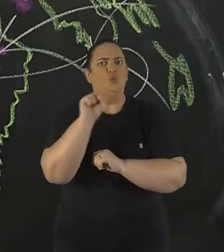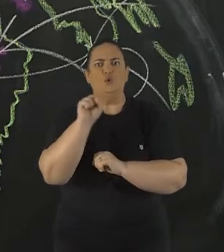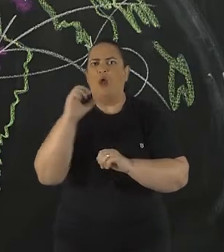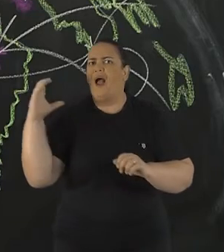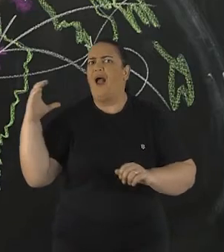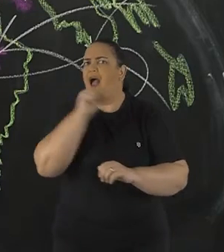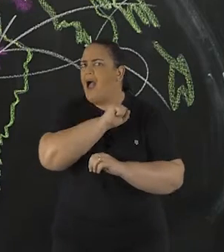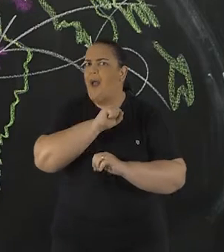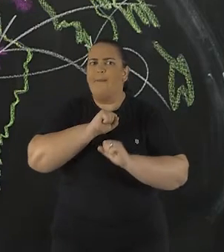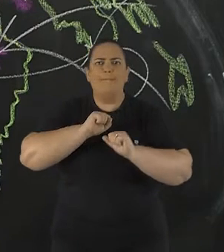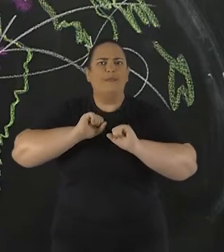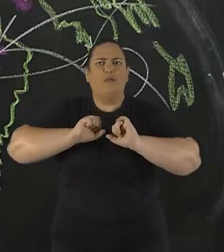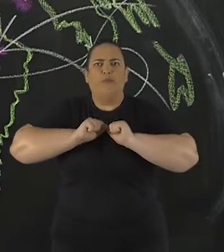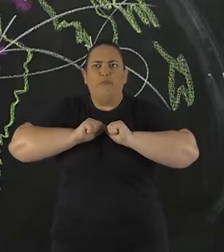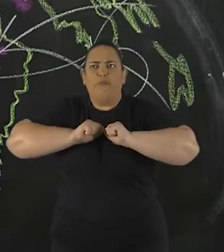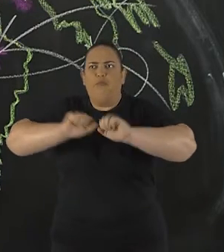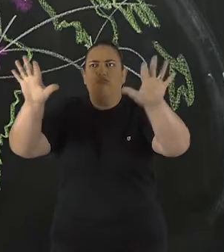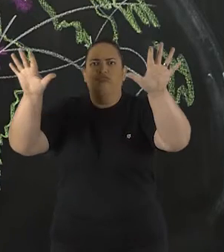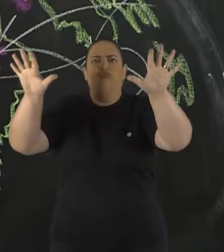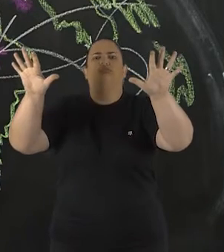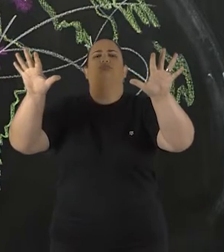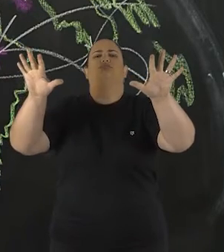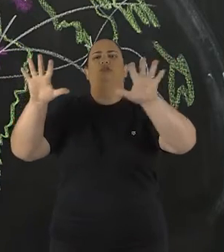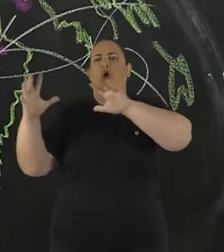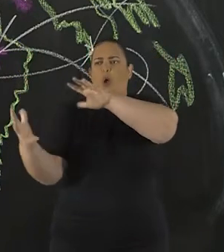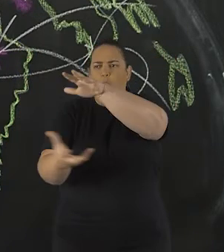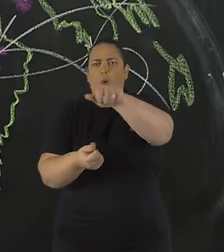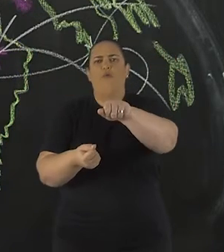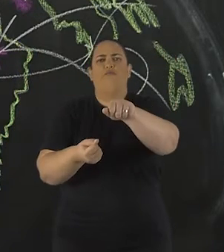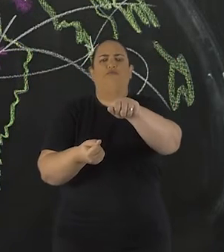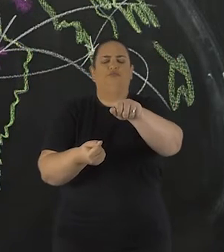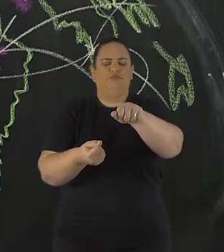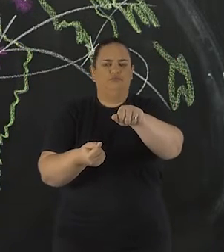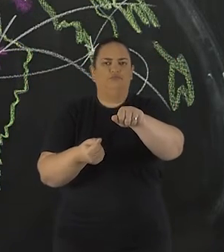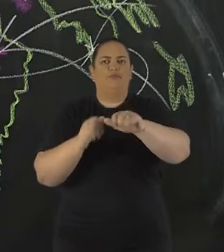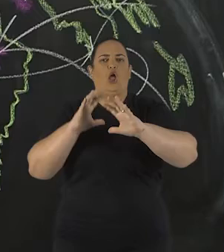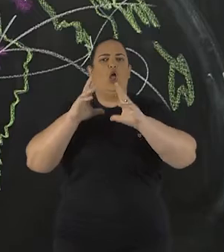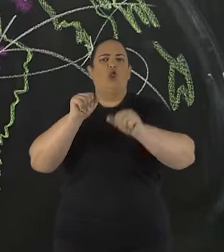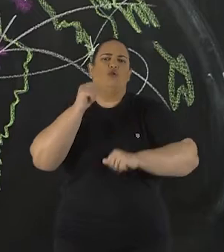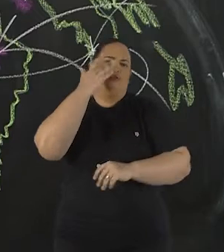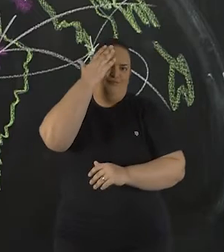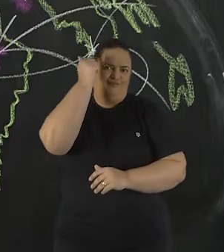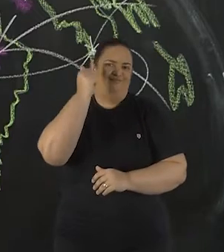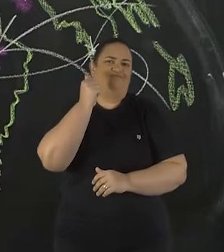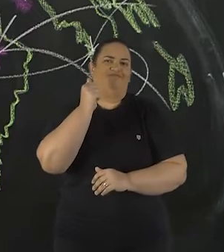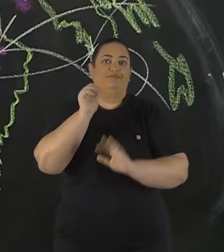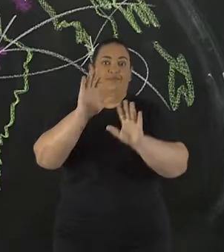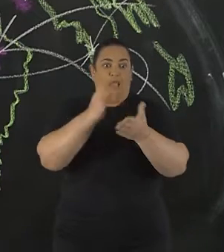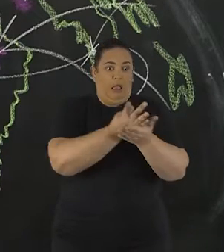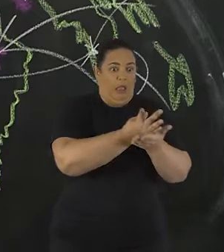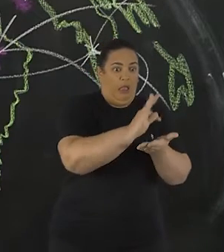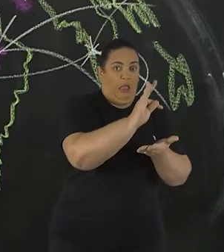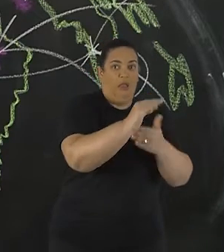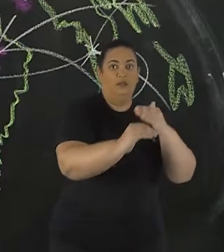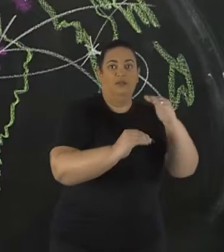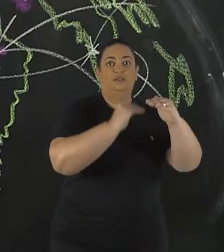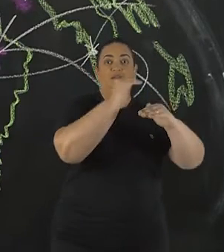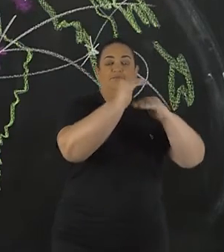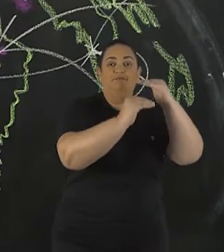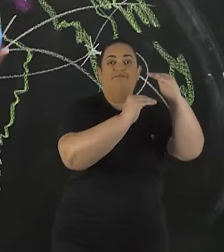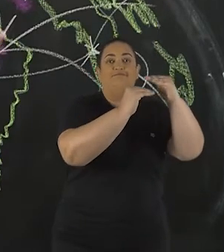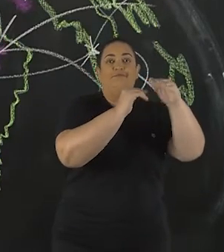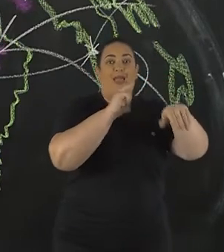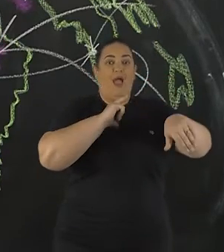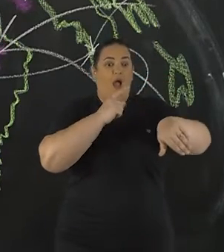de mais de 1 milhão de tipos de informações diferentes. Essas tecnologias, esse desenvolvimento da tecnologia